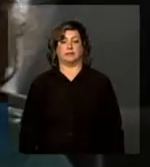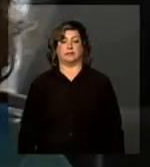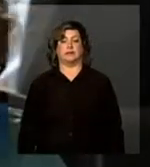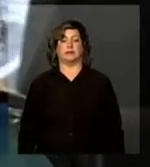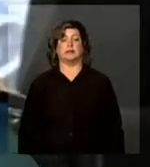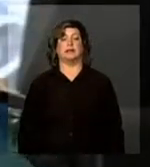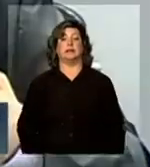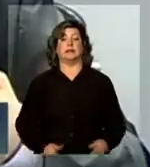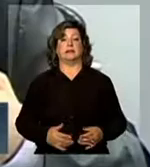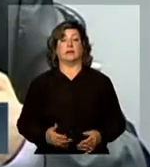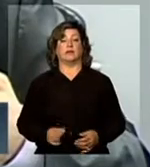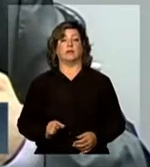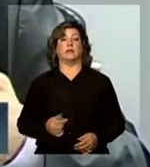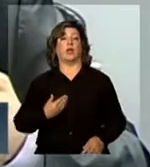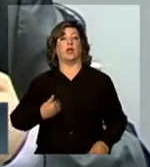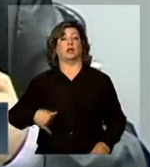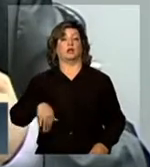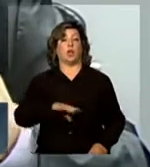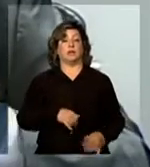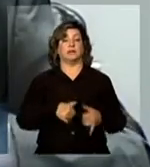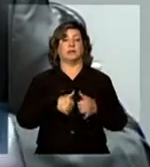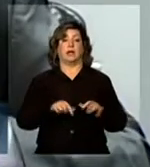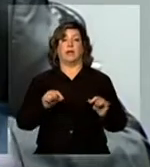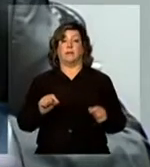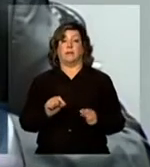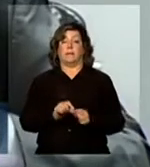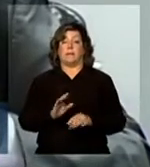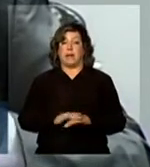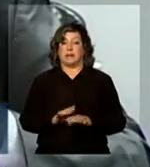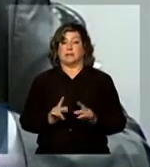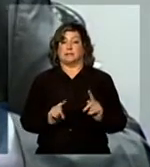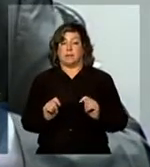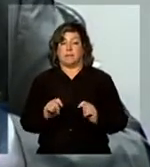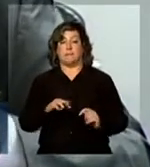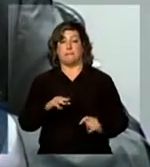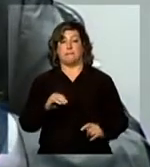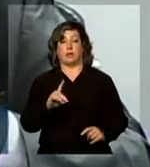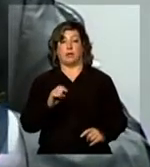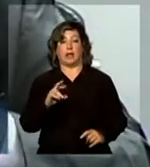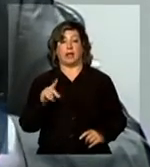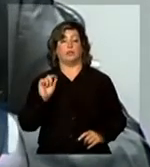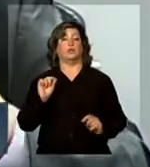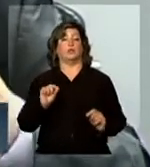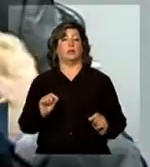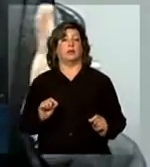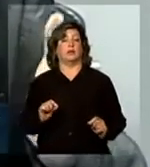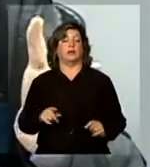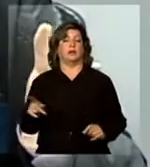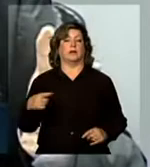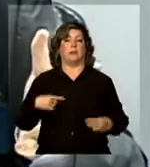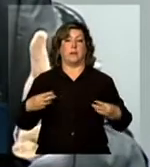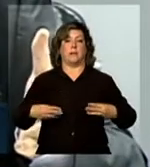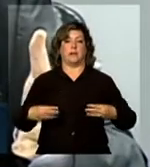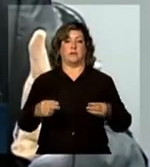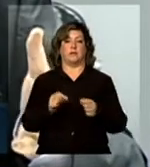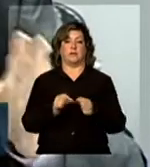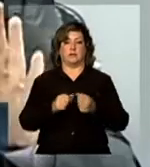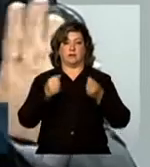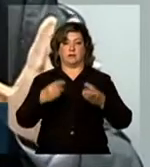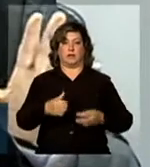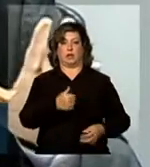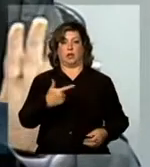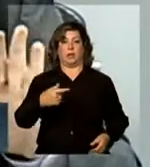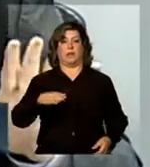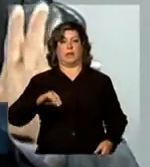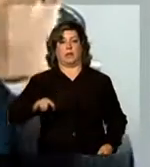Exatamente. Então, nós estamos sendo mais moderados do que a projeção que o Ministério acabou de fazer de 12